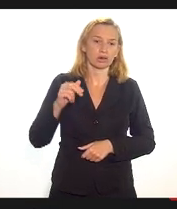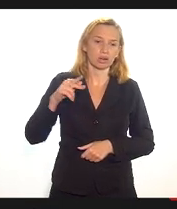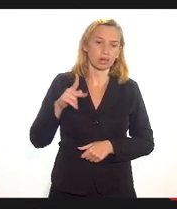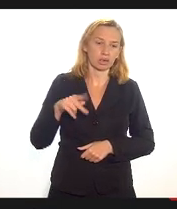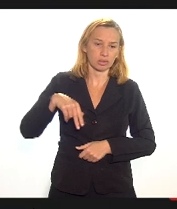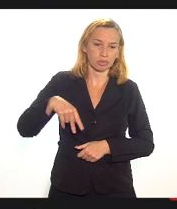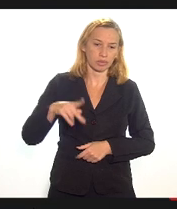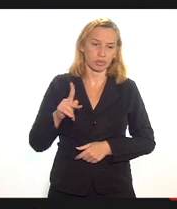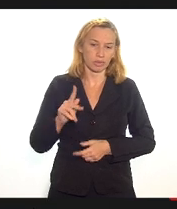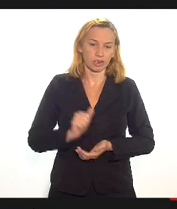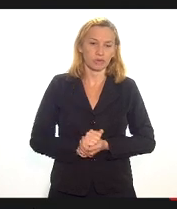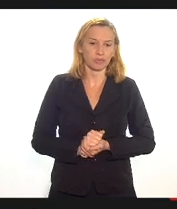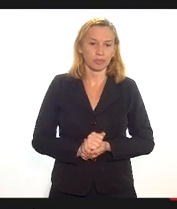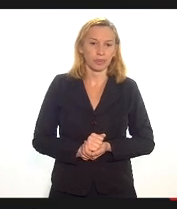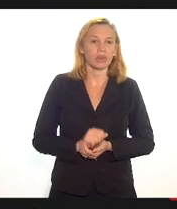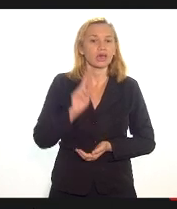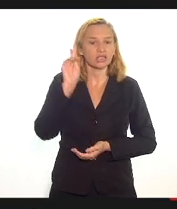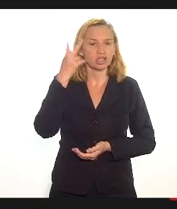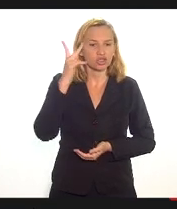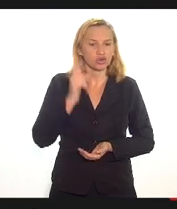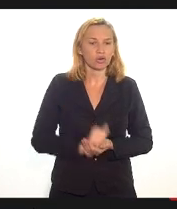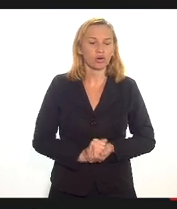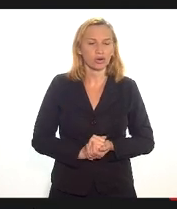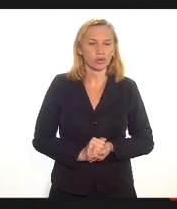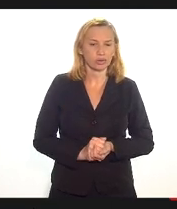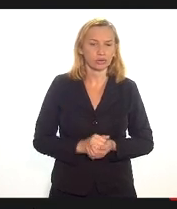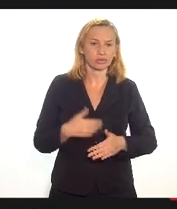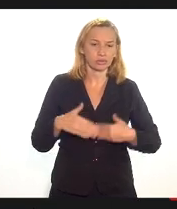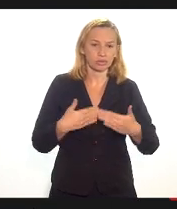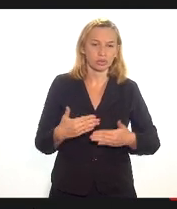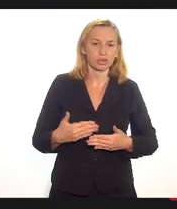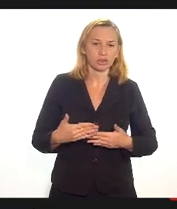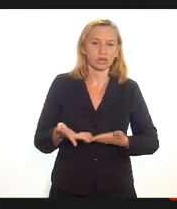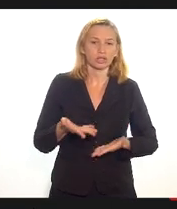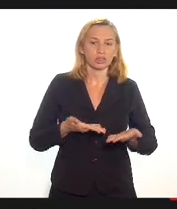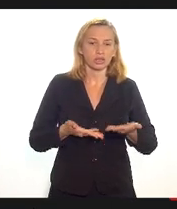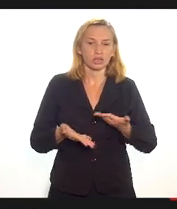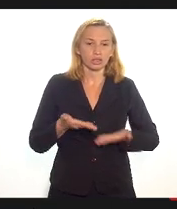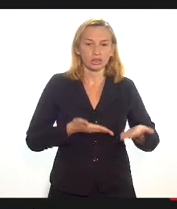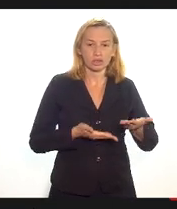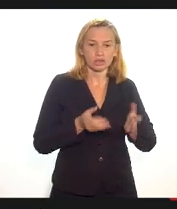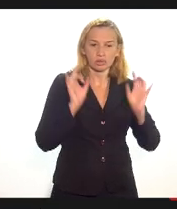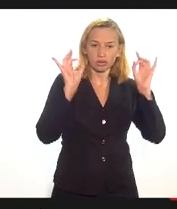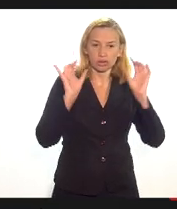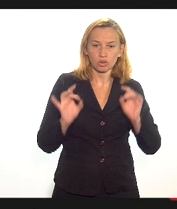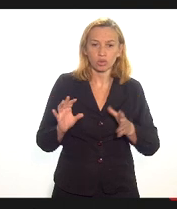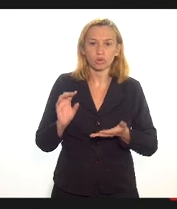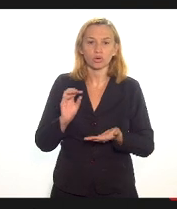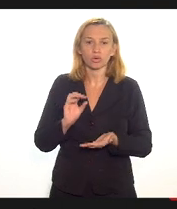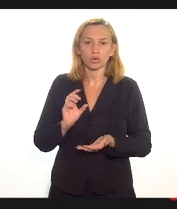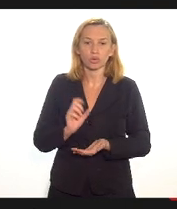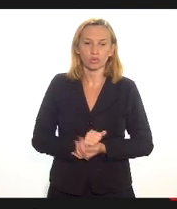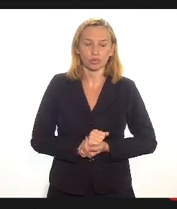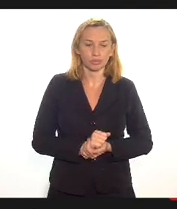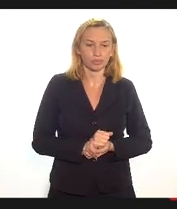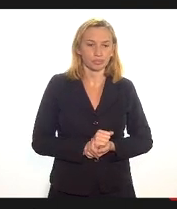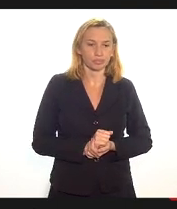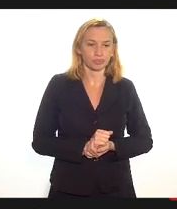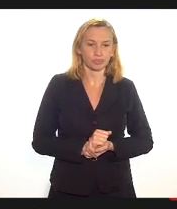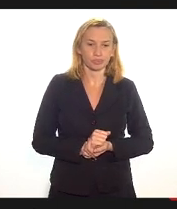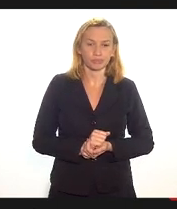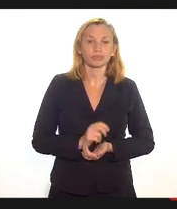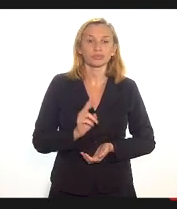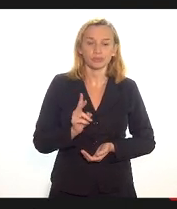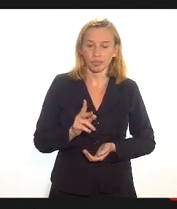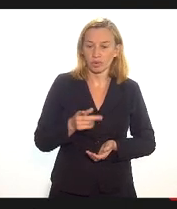nessa história tanto dos royalties, do cálculo das participações especiais? O que tem pautado o IBP? O IBP sempre, como